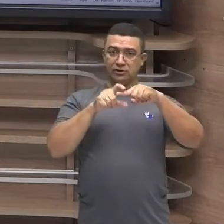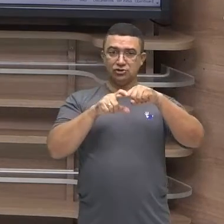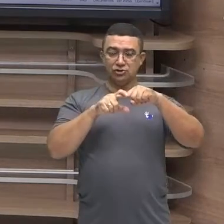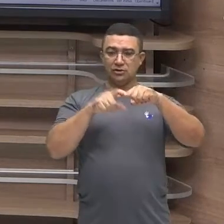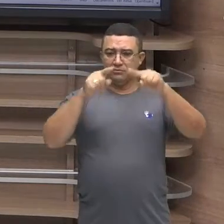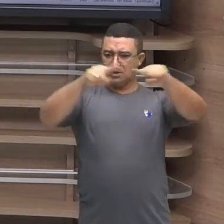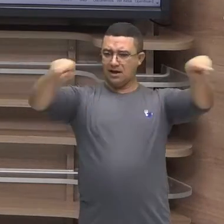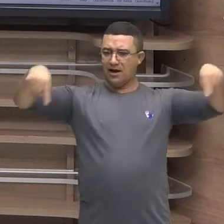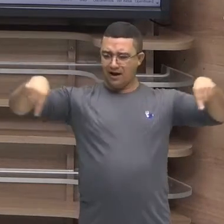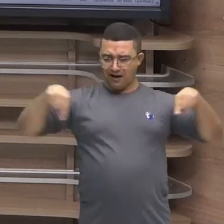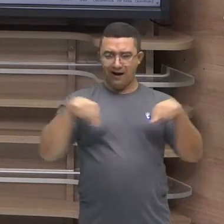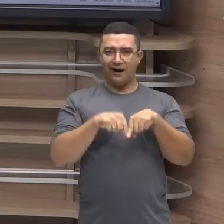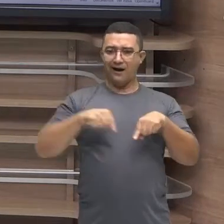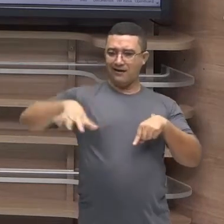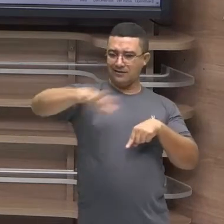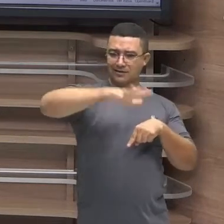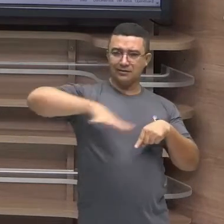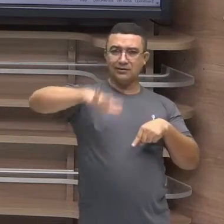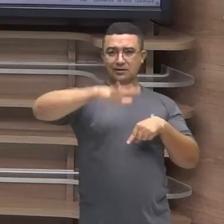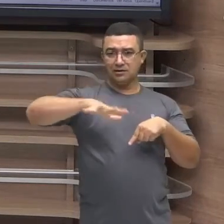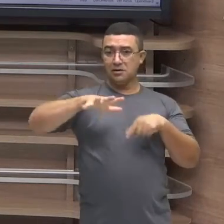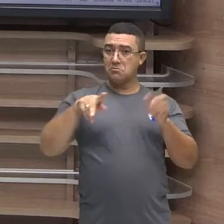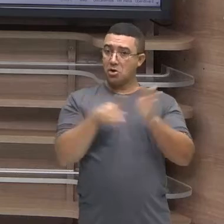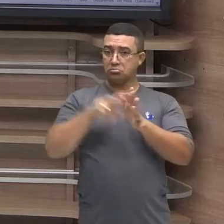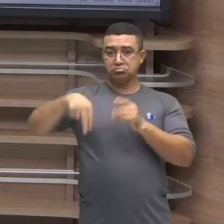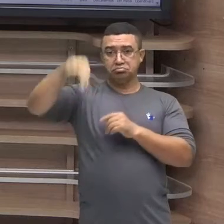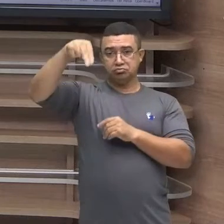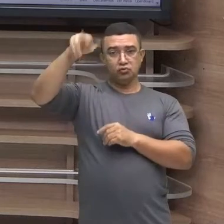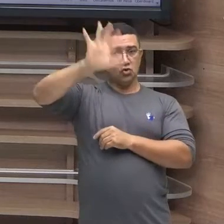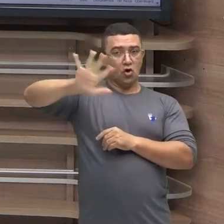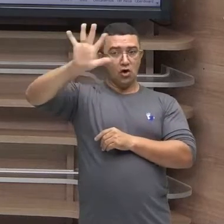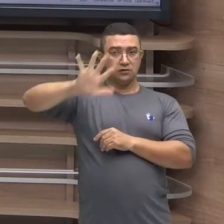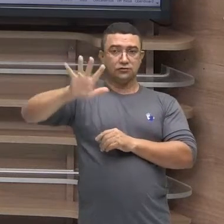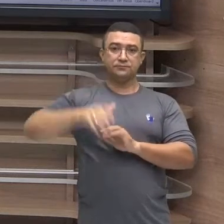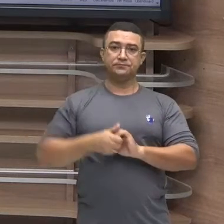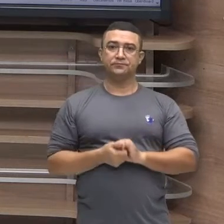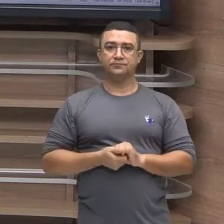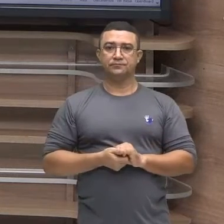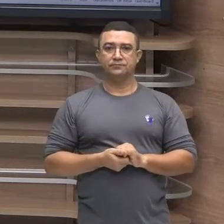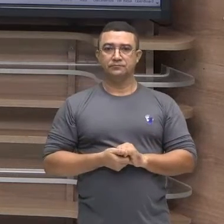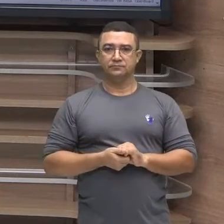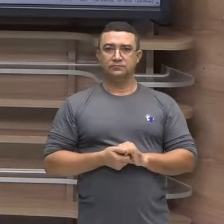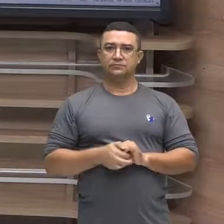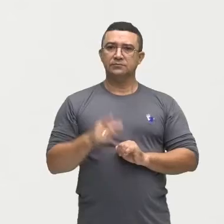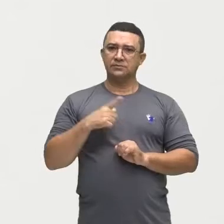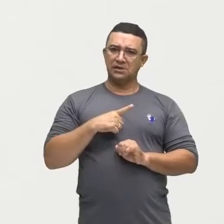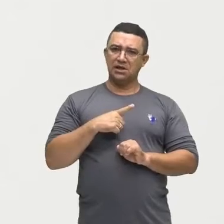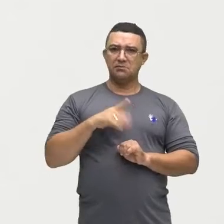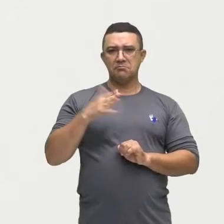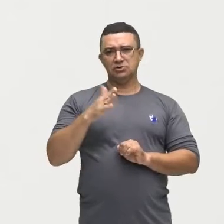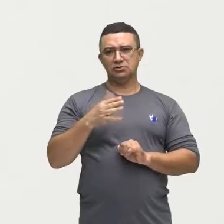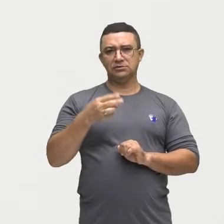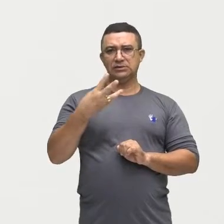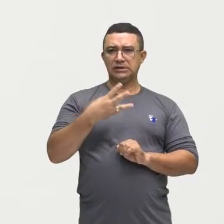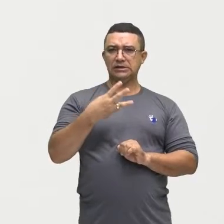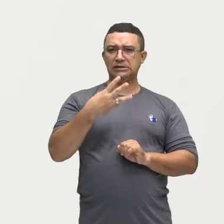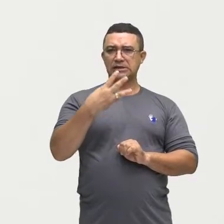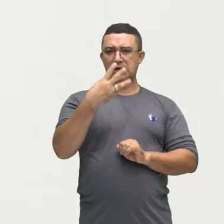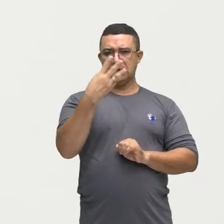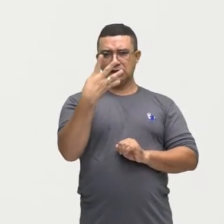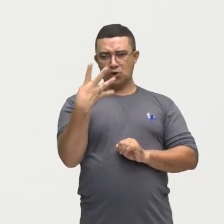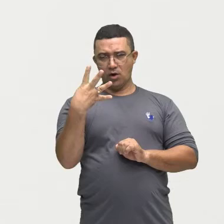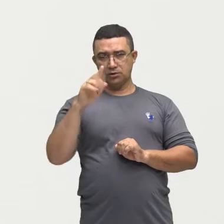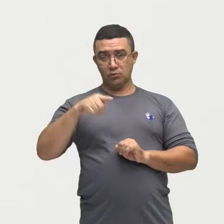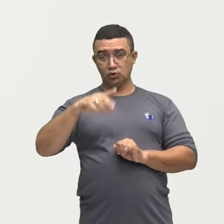extensão territorial, no caso aí da região Nordeste, tá bom? Então aí a gente tem aproximadamente 34,1 habitantes